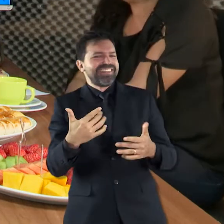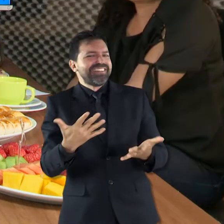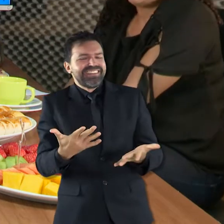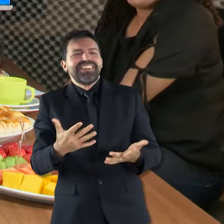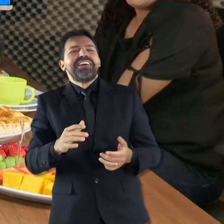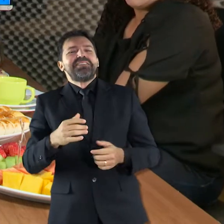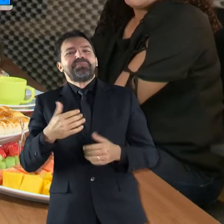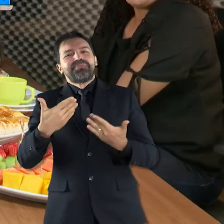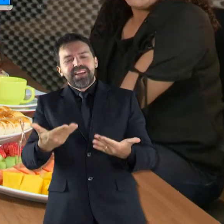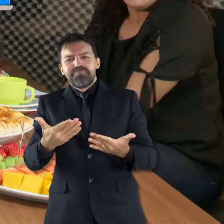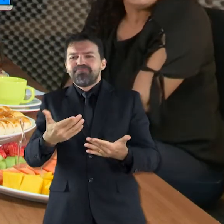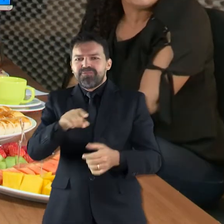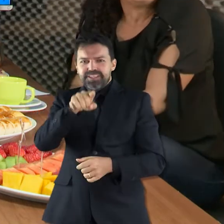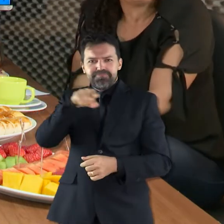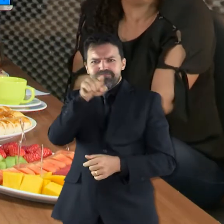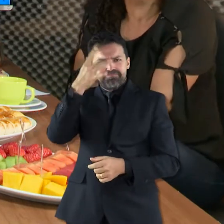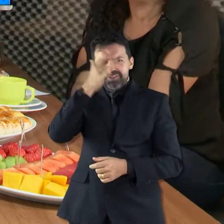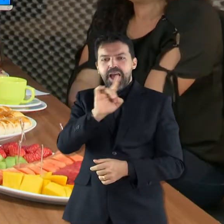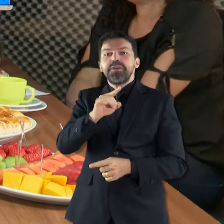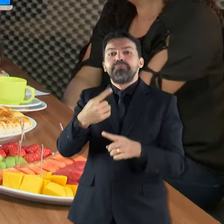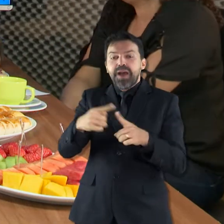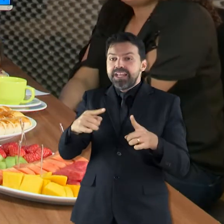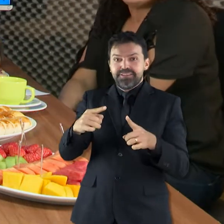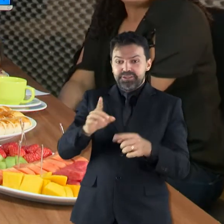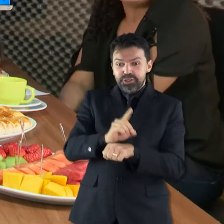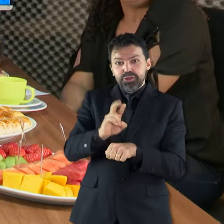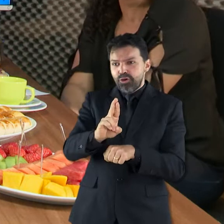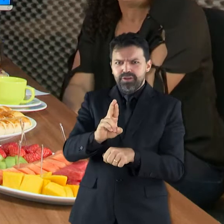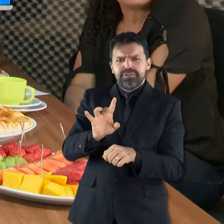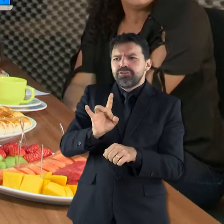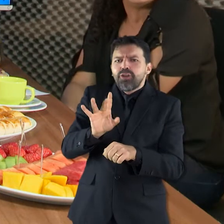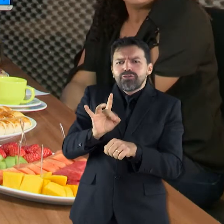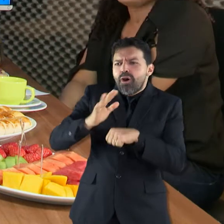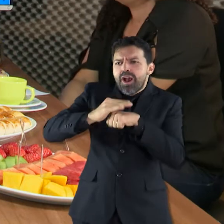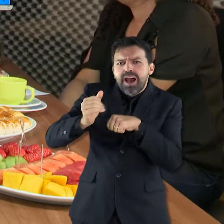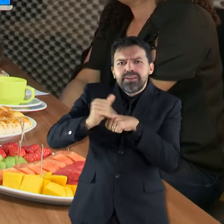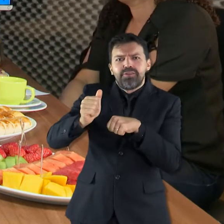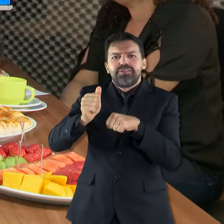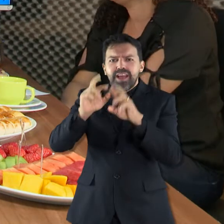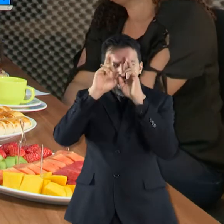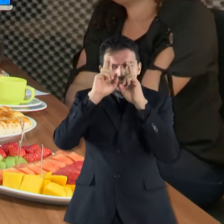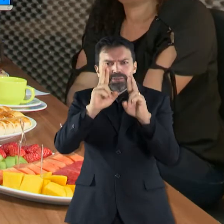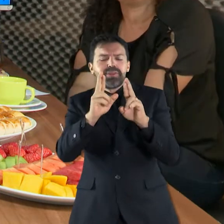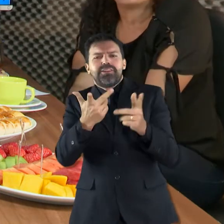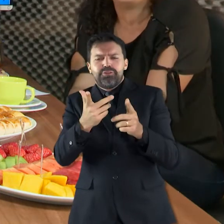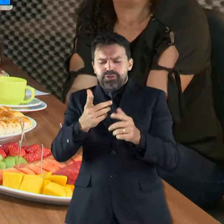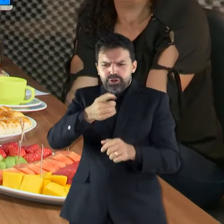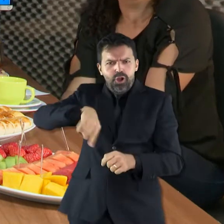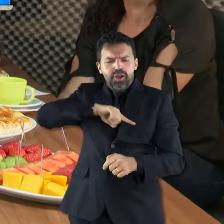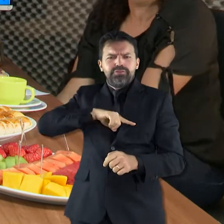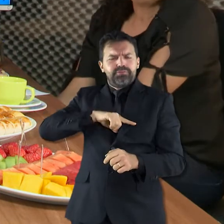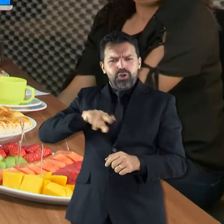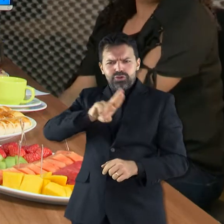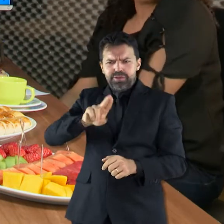Para quem não sabe, gente, doutor é como se fosse algo bem carinhoso aqui, de respeito, né? Que nós servidores usamos aqui com os